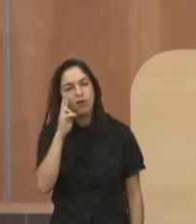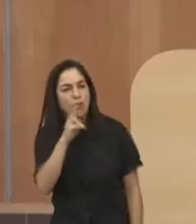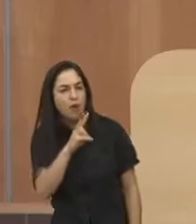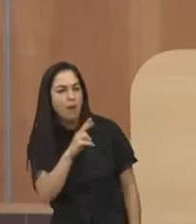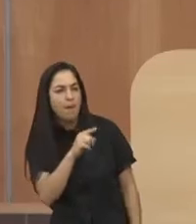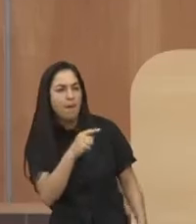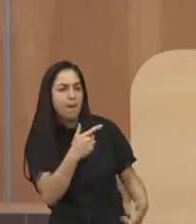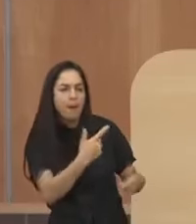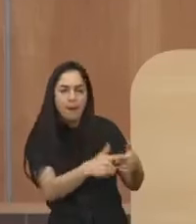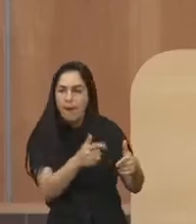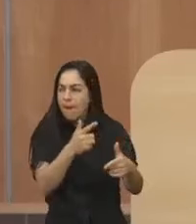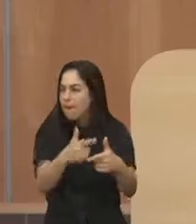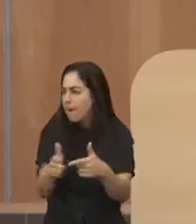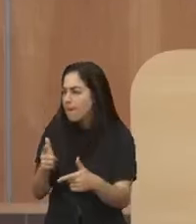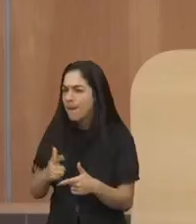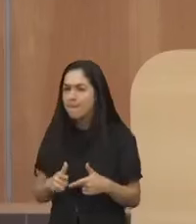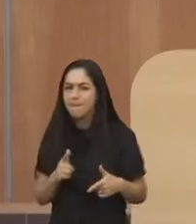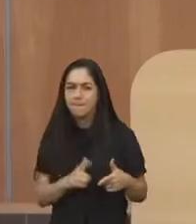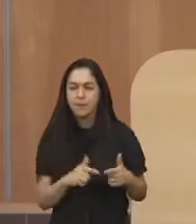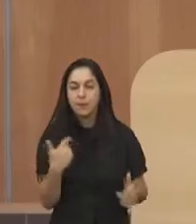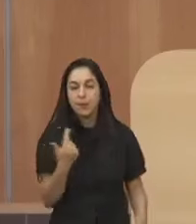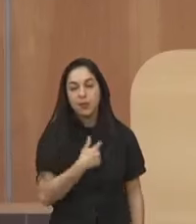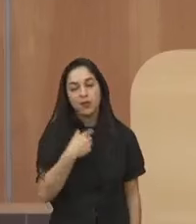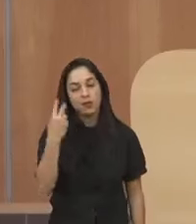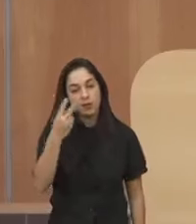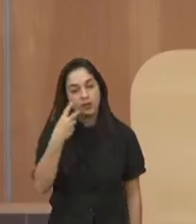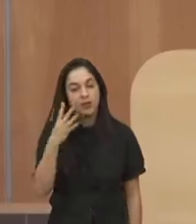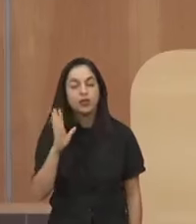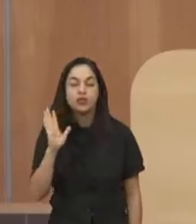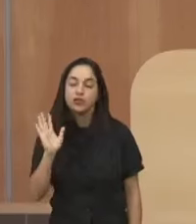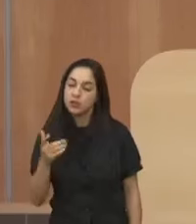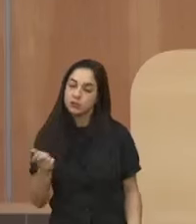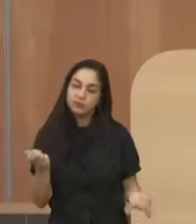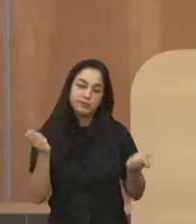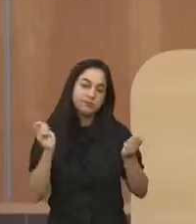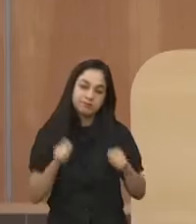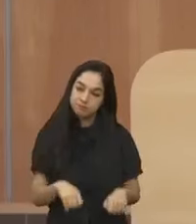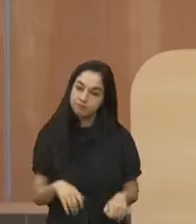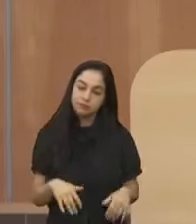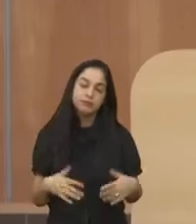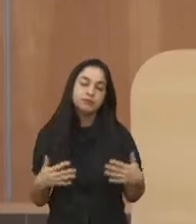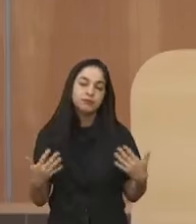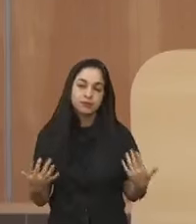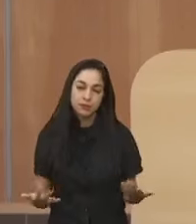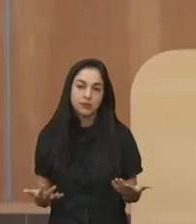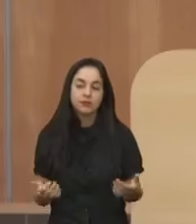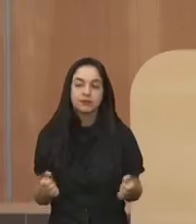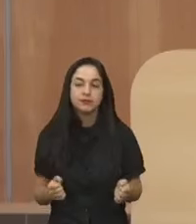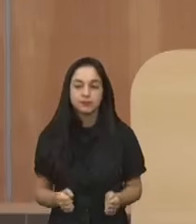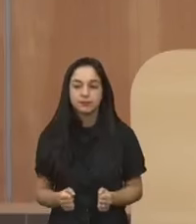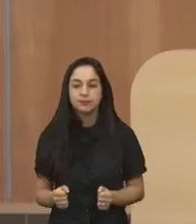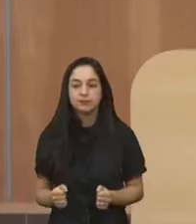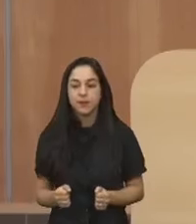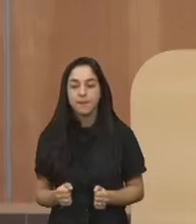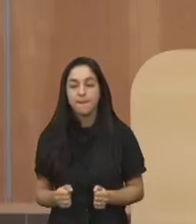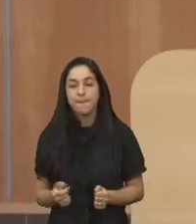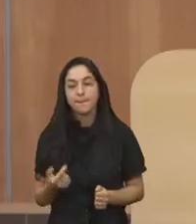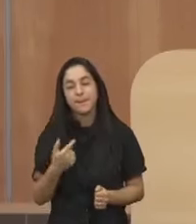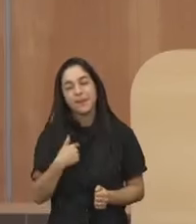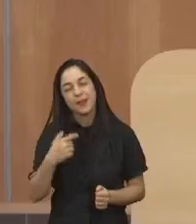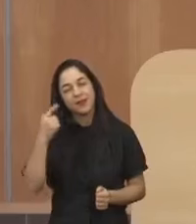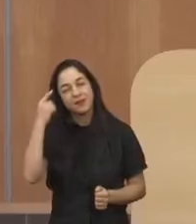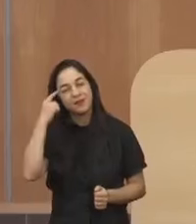que um assessor, algo que nós, vereadores, já deveríamos fazer sem nenhum custo adicional para a administração. Eu me pergunto se